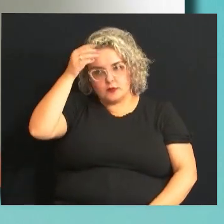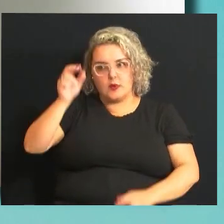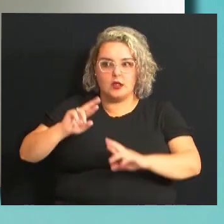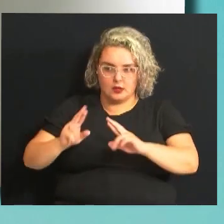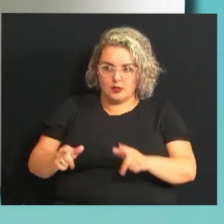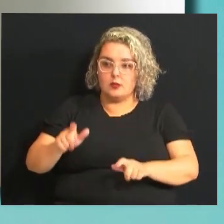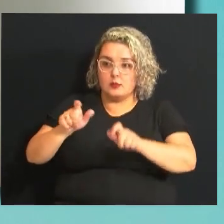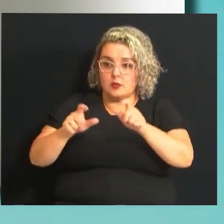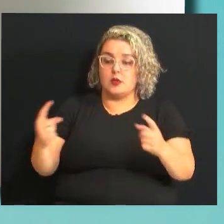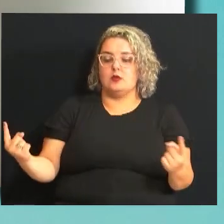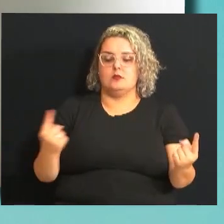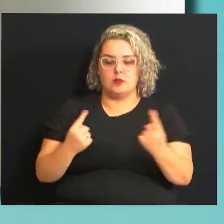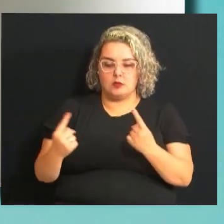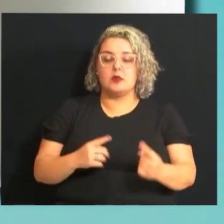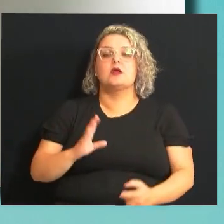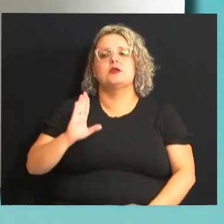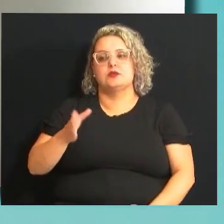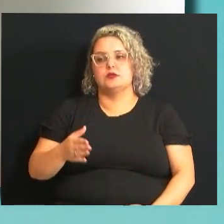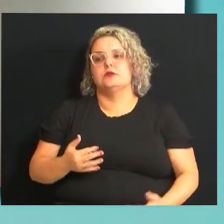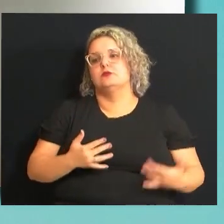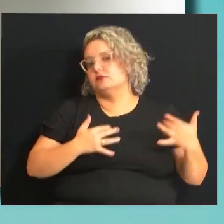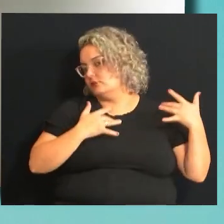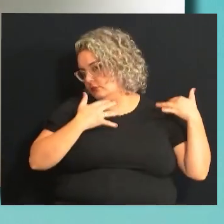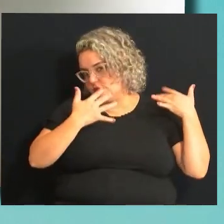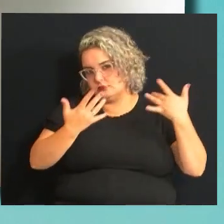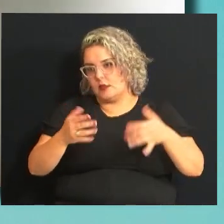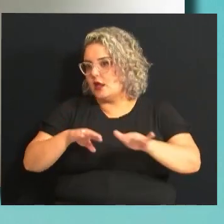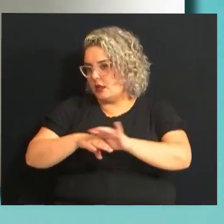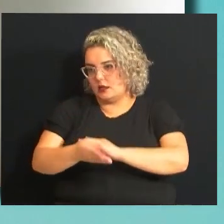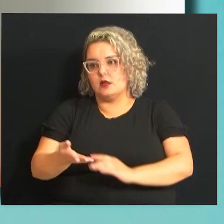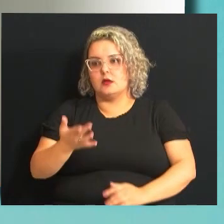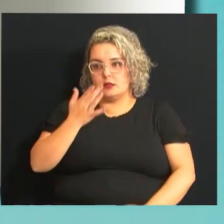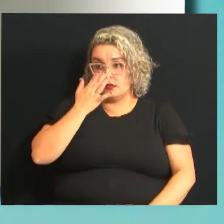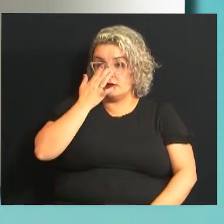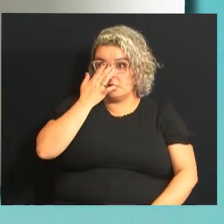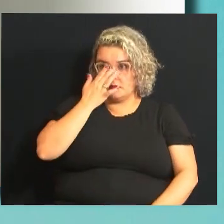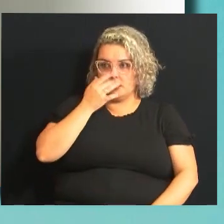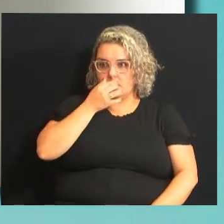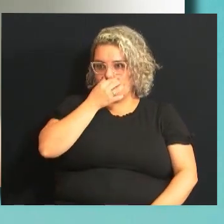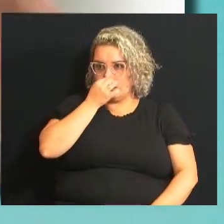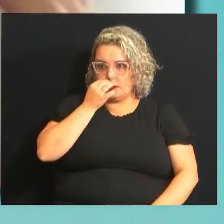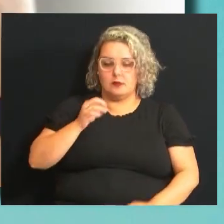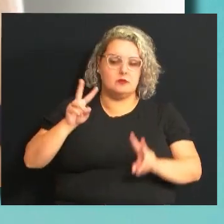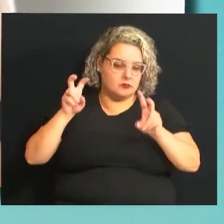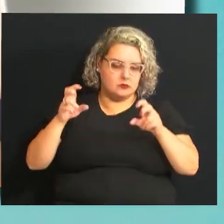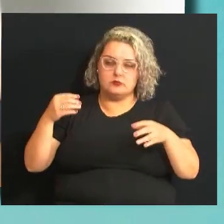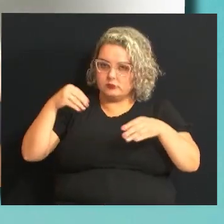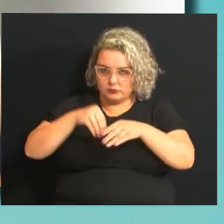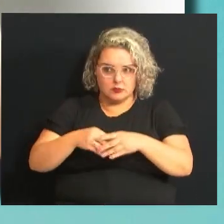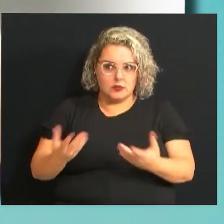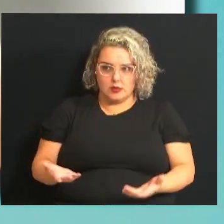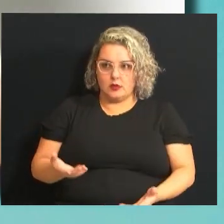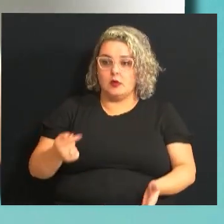com mais ou menos 100 pessoas, funcionários e clientes da Diferente. Então, pessoas próximas que já estavam bem